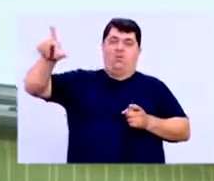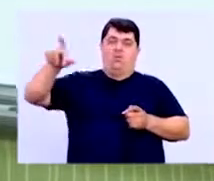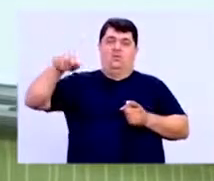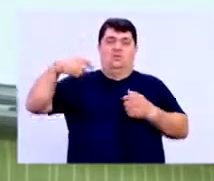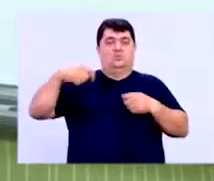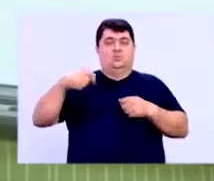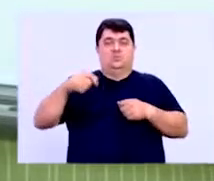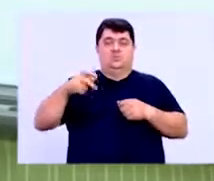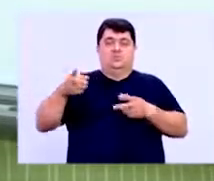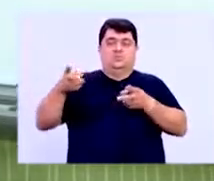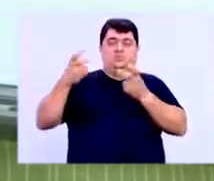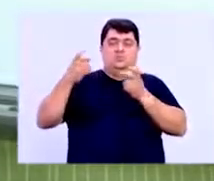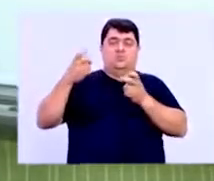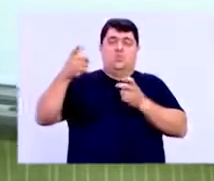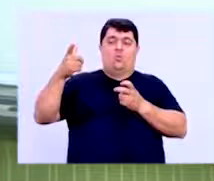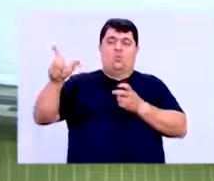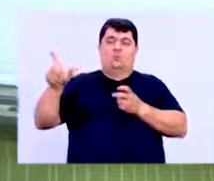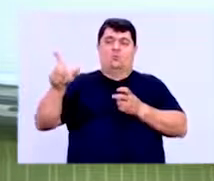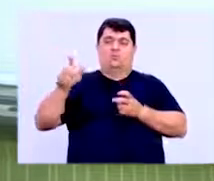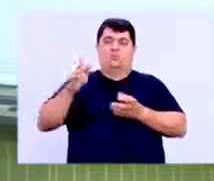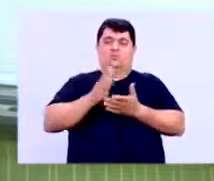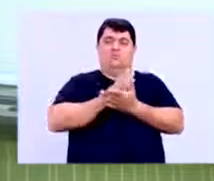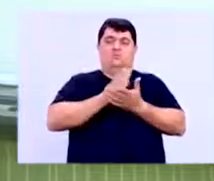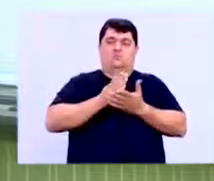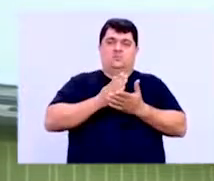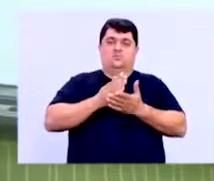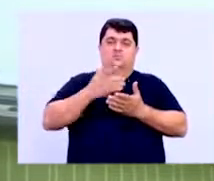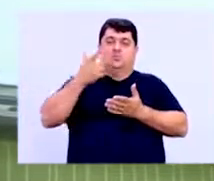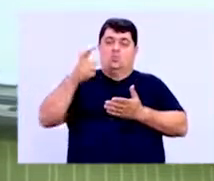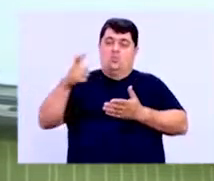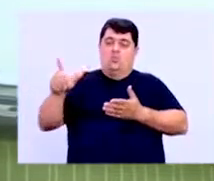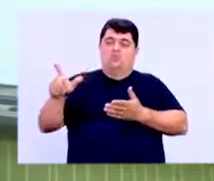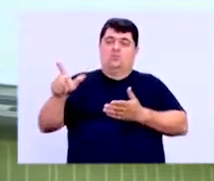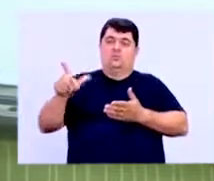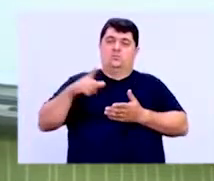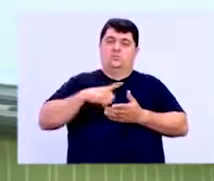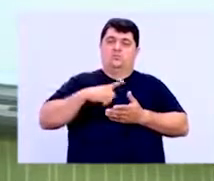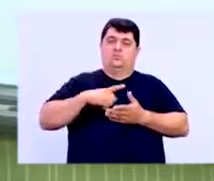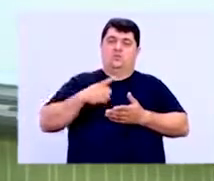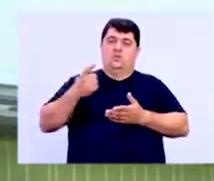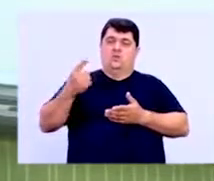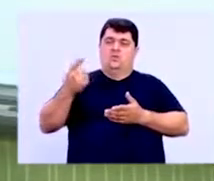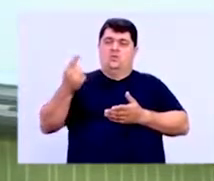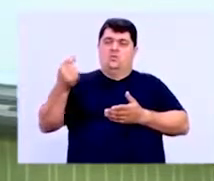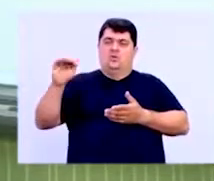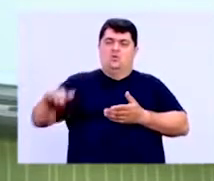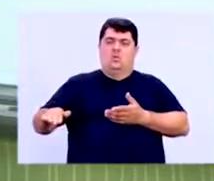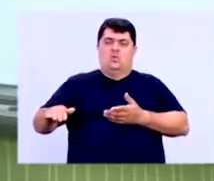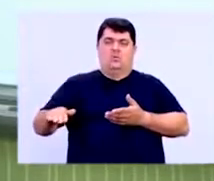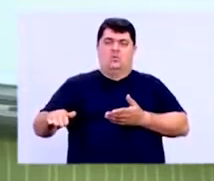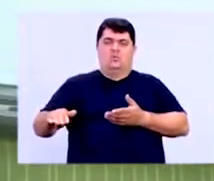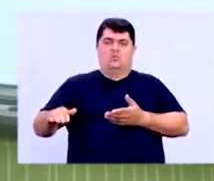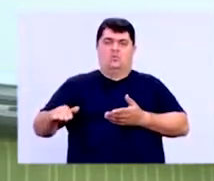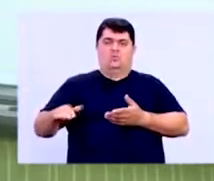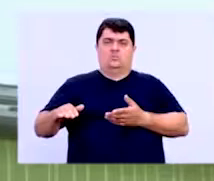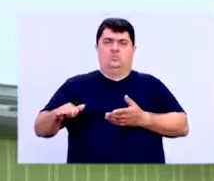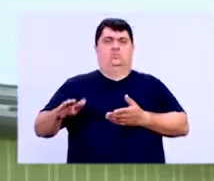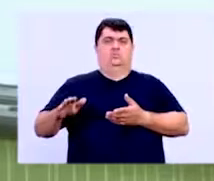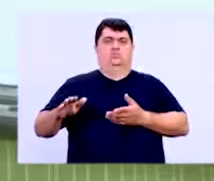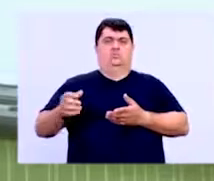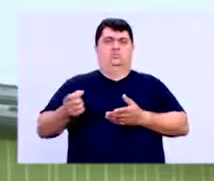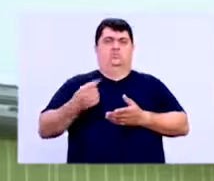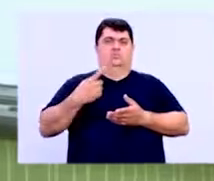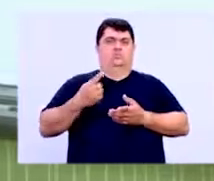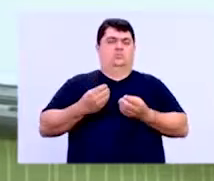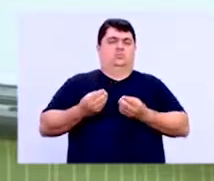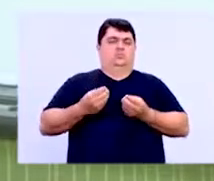porque podemos observar o quê? De repente, observando o preço de concorrência, tem um preço menor do que o seu. Opa, ele